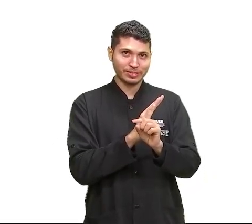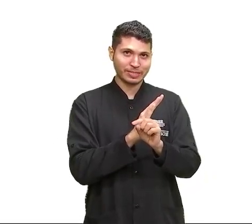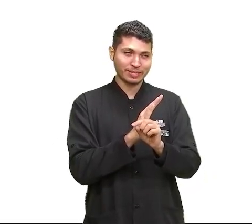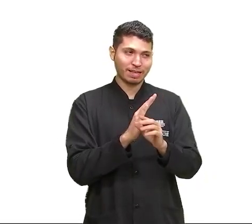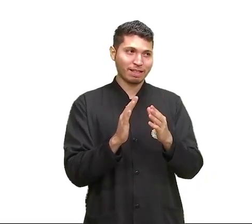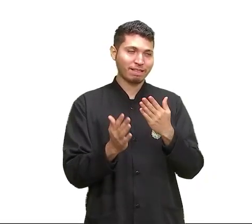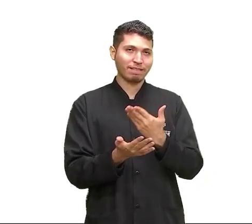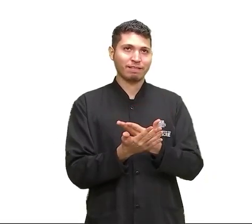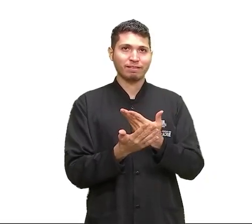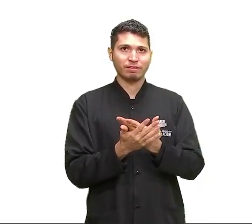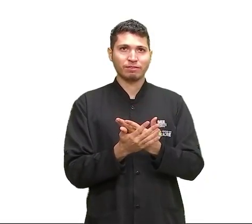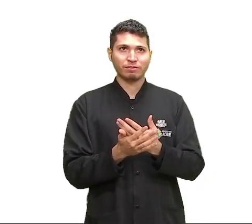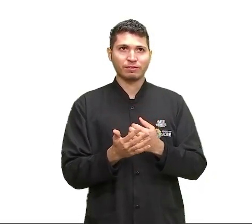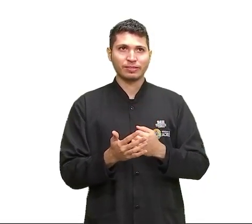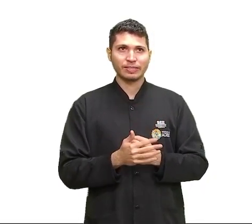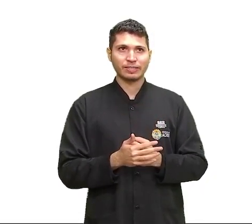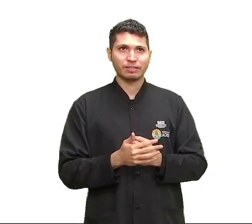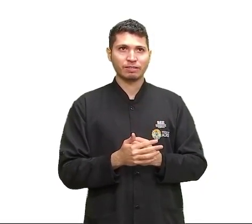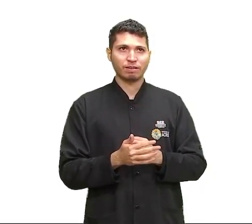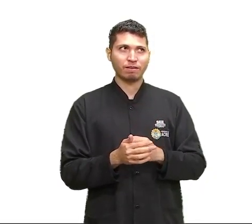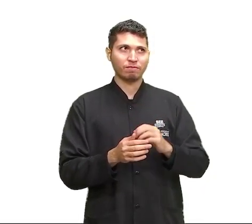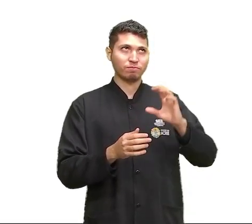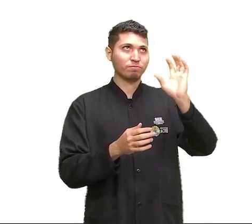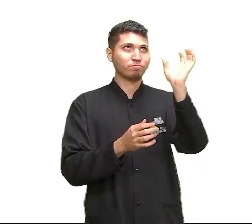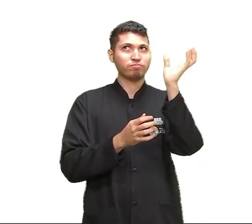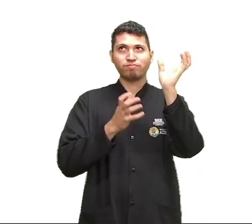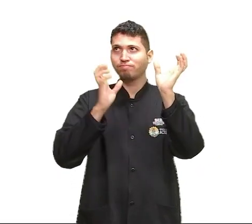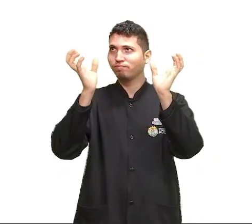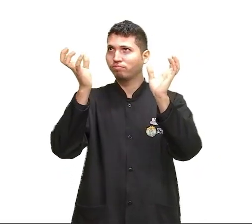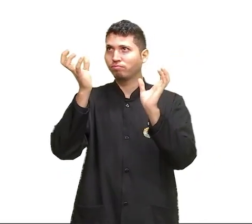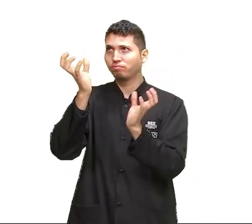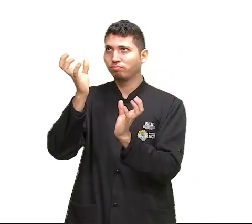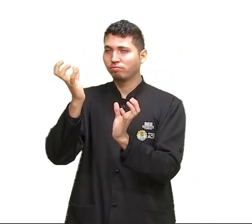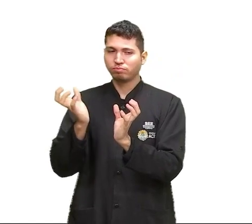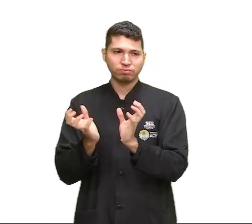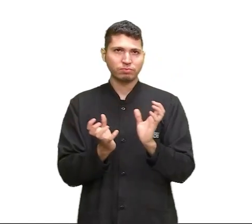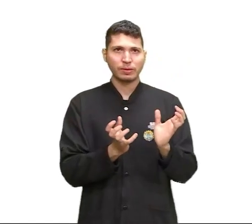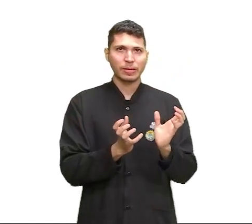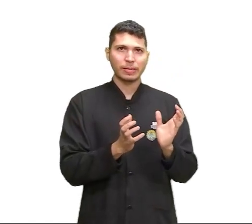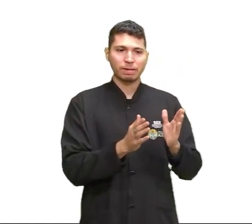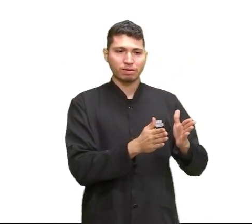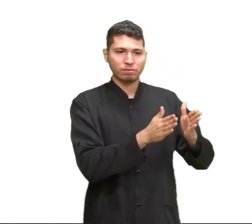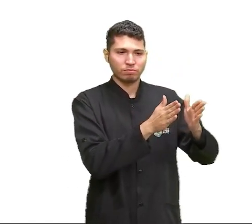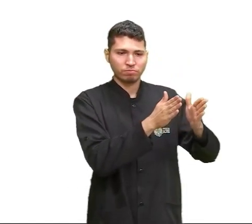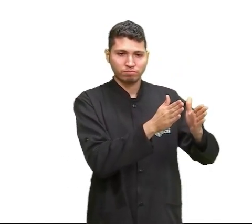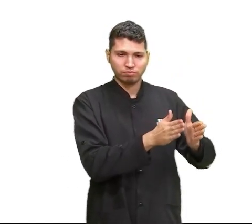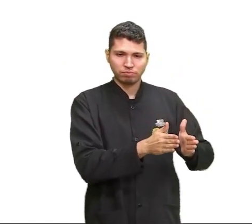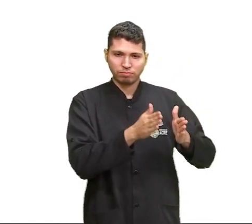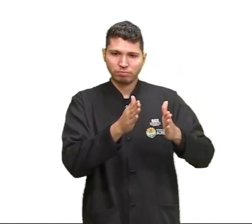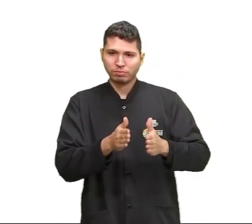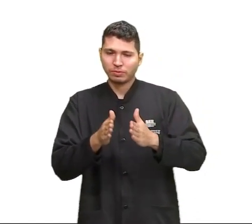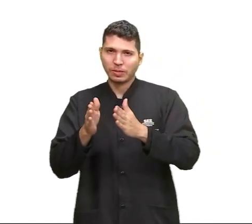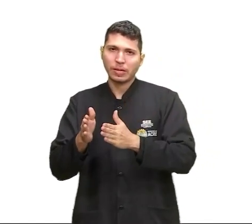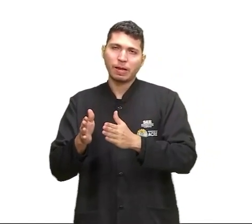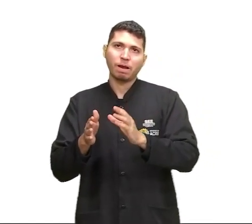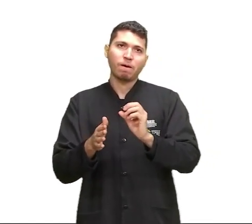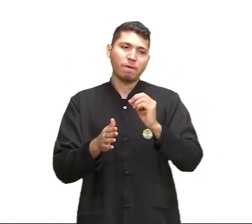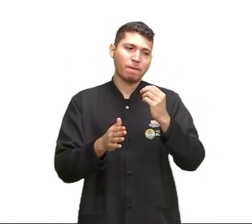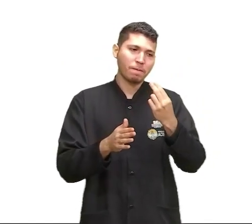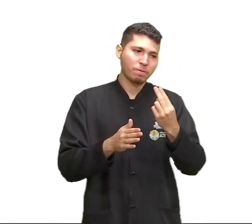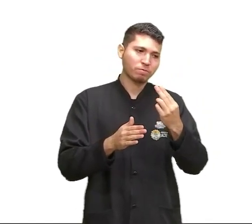O que acontece quando ligamos várias lâmpadas em série ou em paralelo? E como isso afeta o consumo de